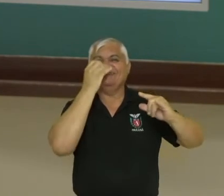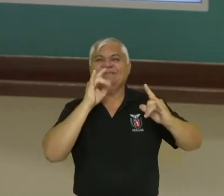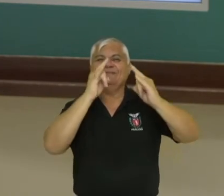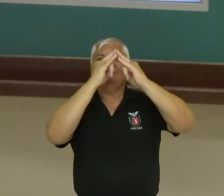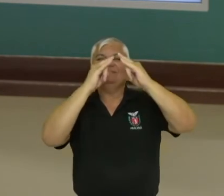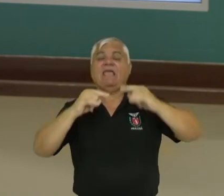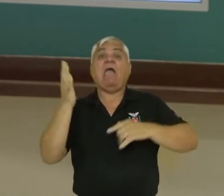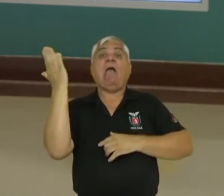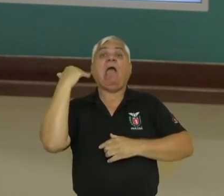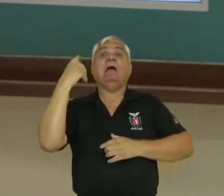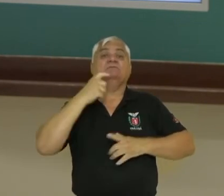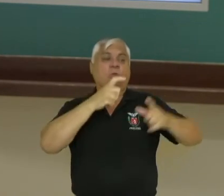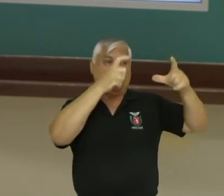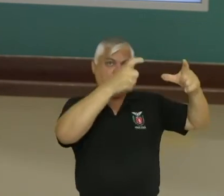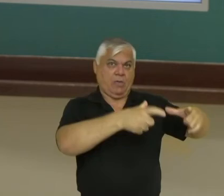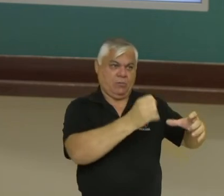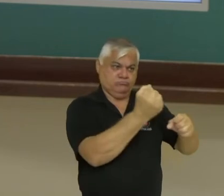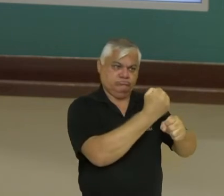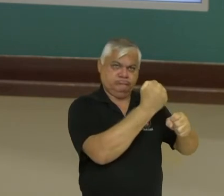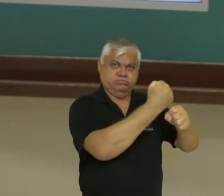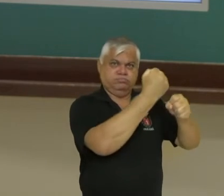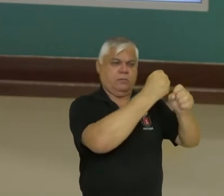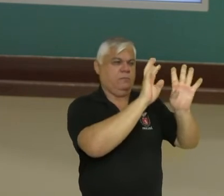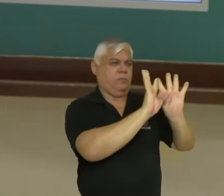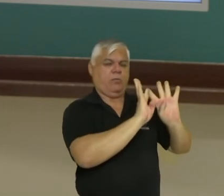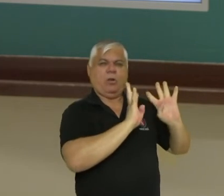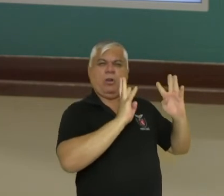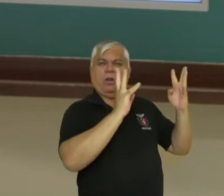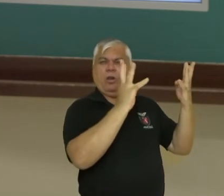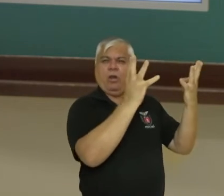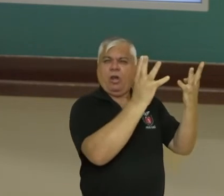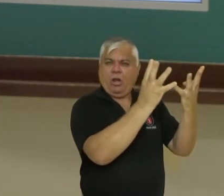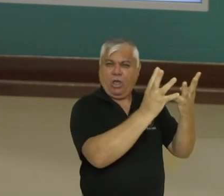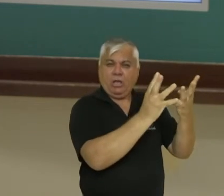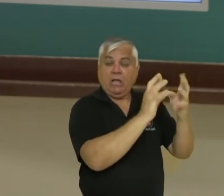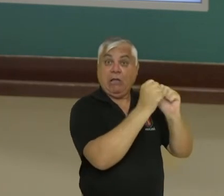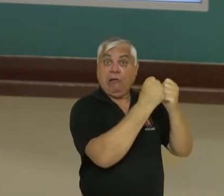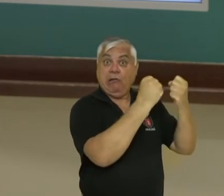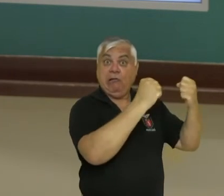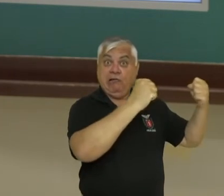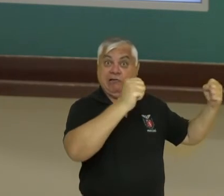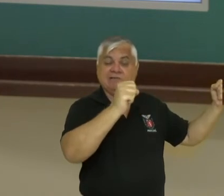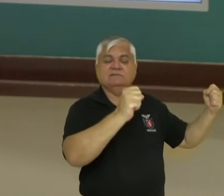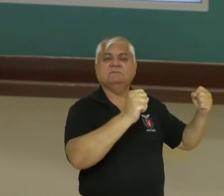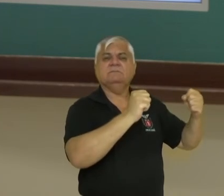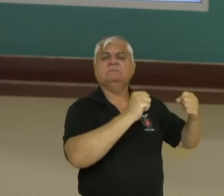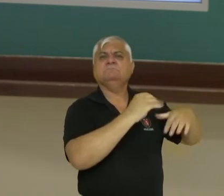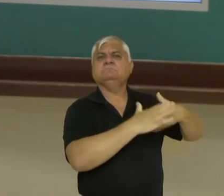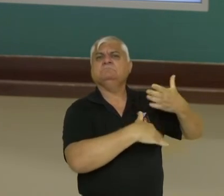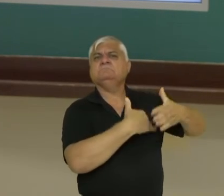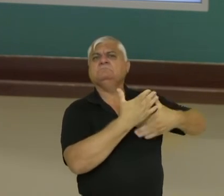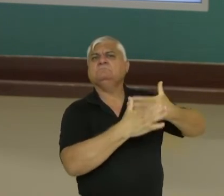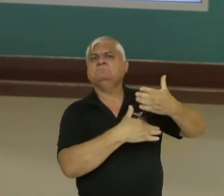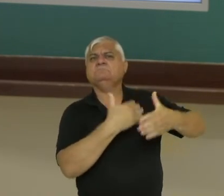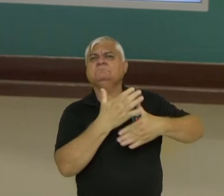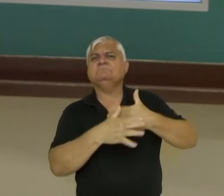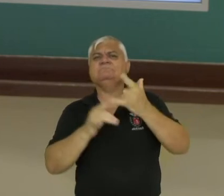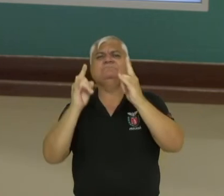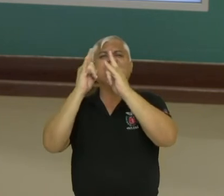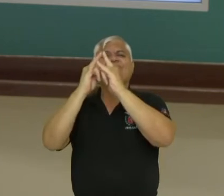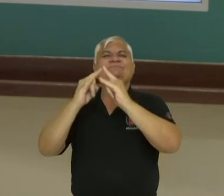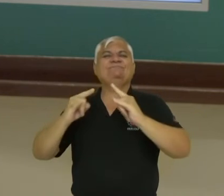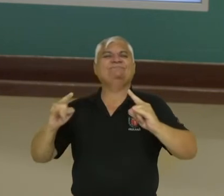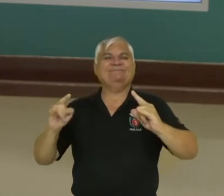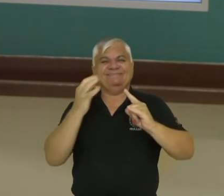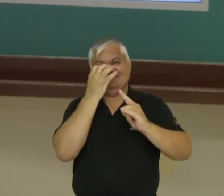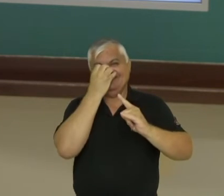um local próprio, né? Que era lá o Circo Máximo, né? Esse espaço grandioso, para a gente ver o circo, né? Depois aqui